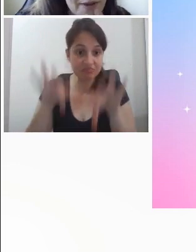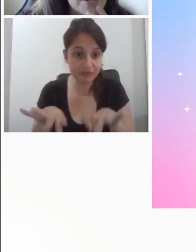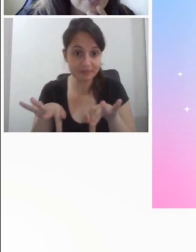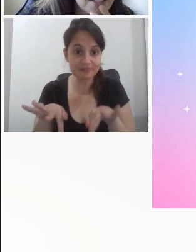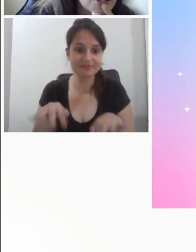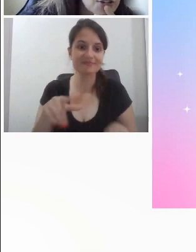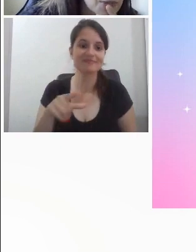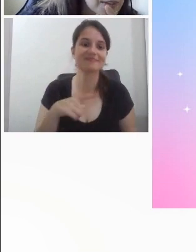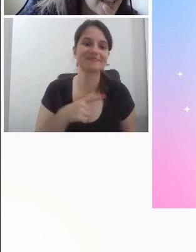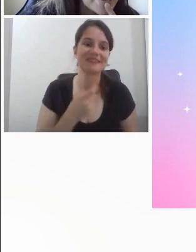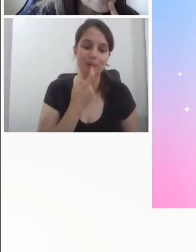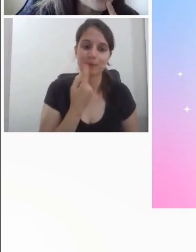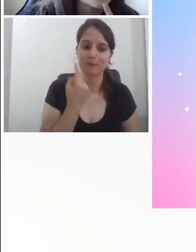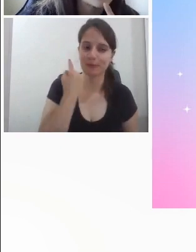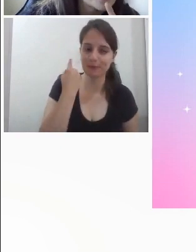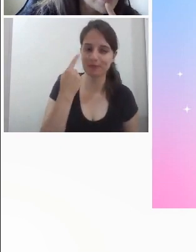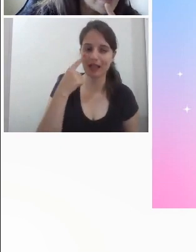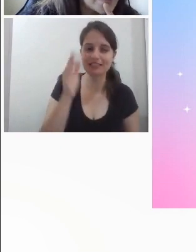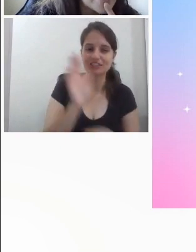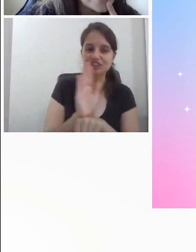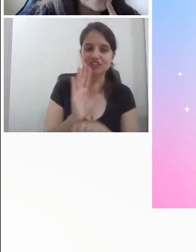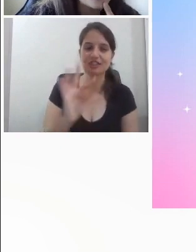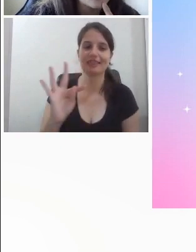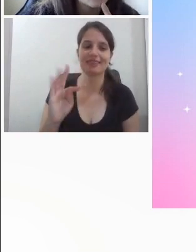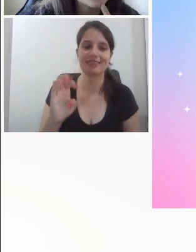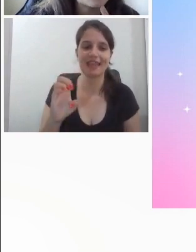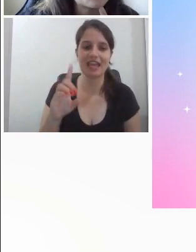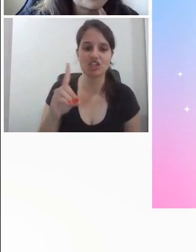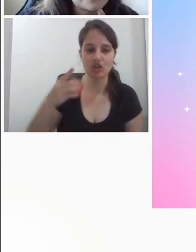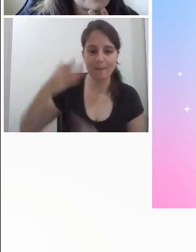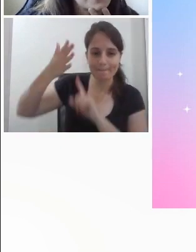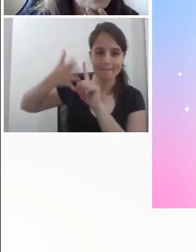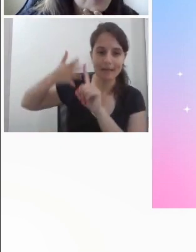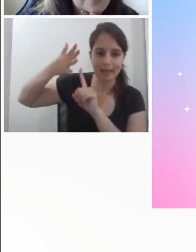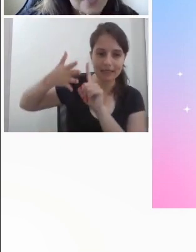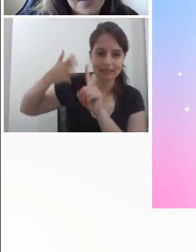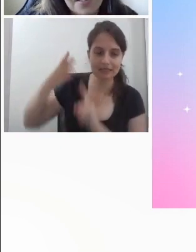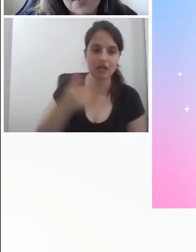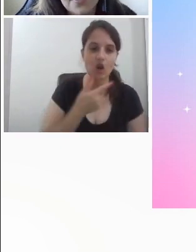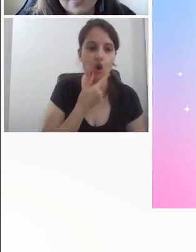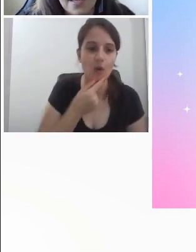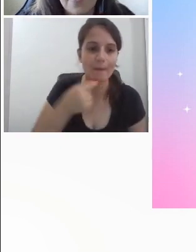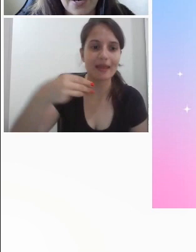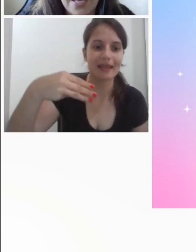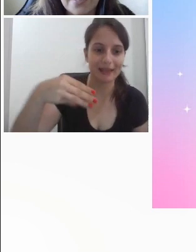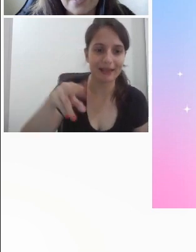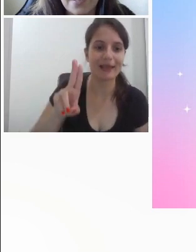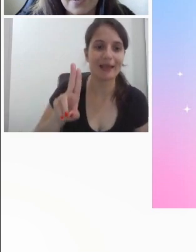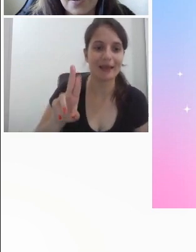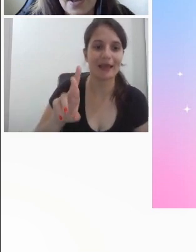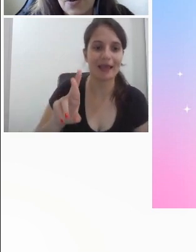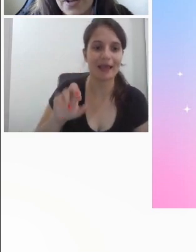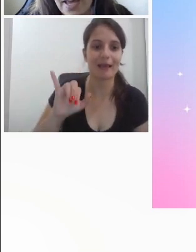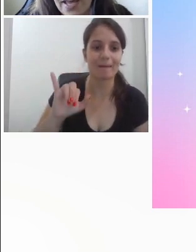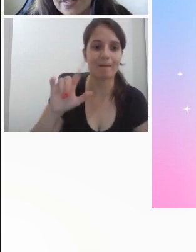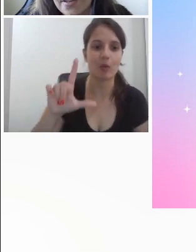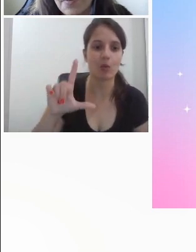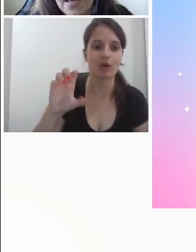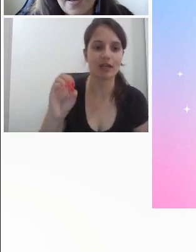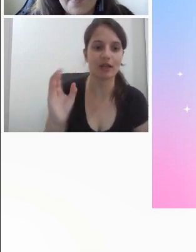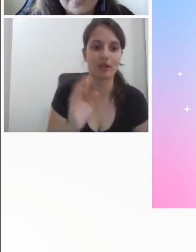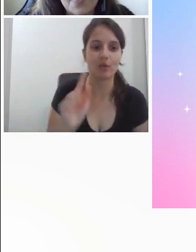recentemente assisti um ted eh do Murilo gan eu não sei se se vocês têm referência se alguém